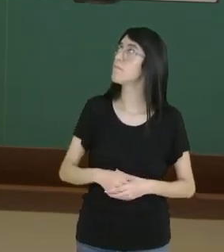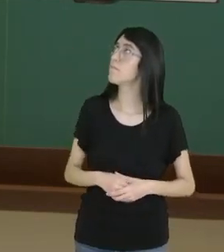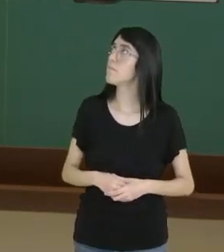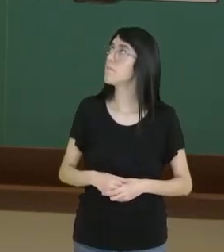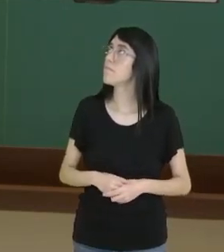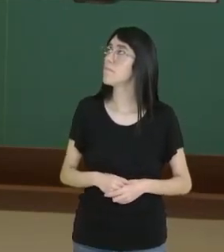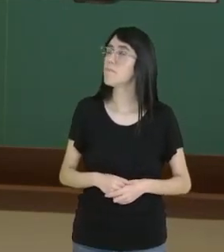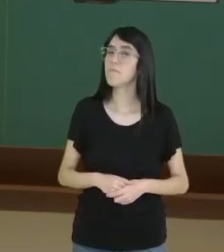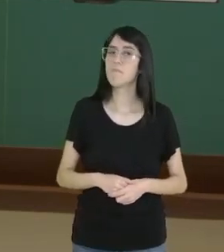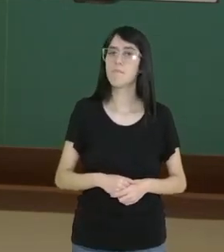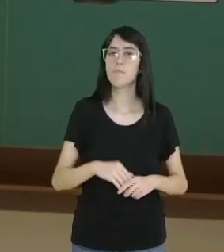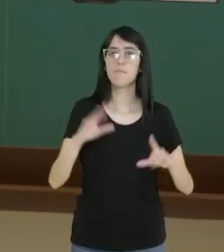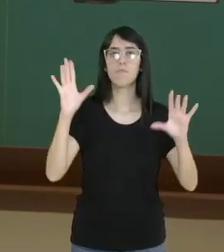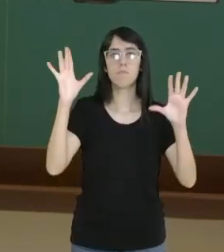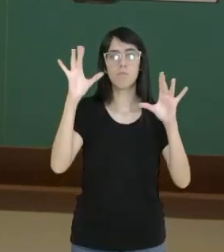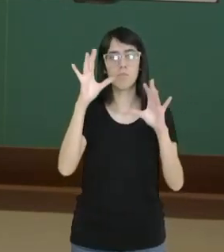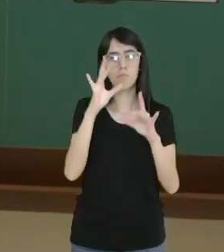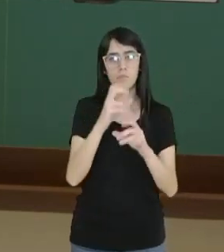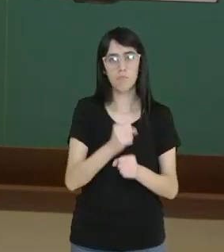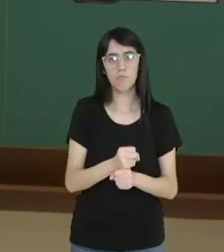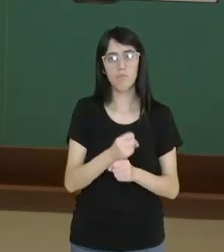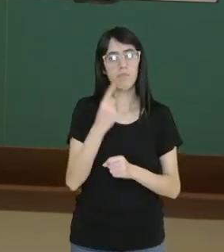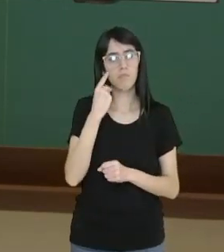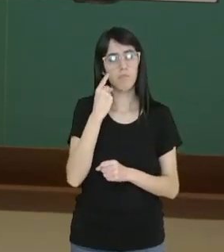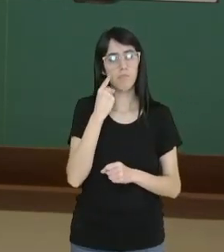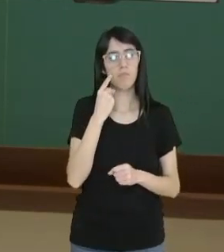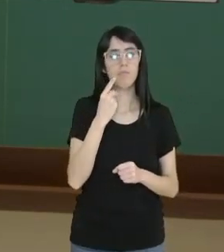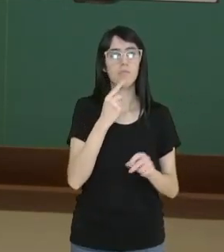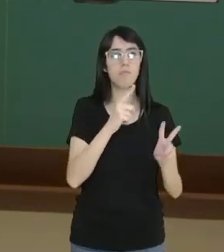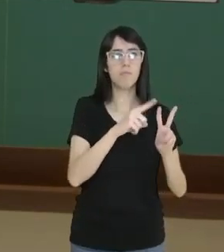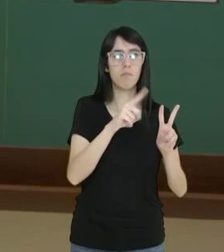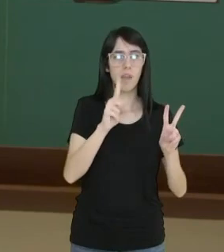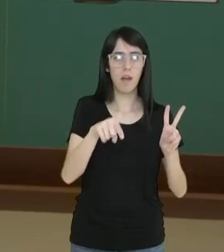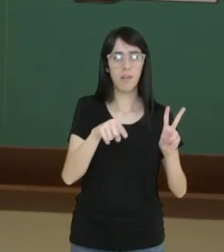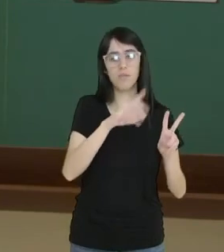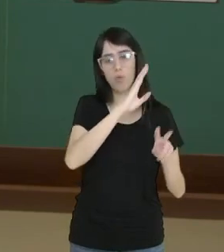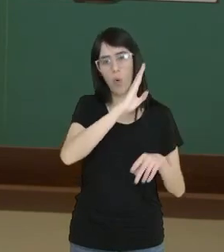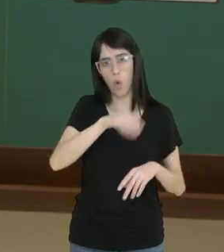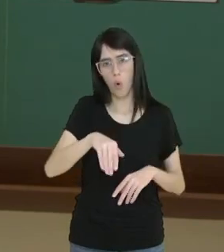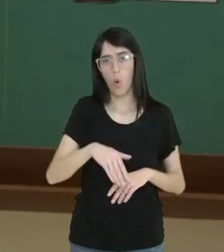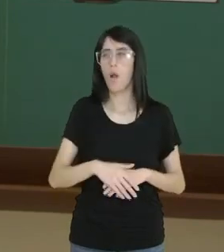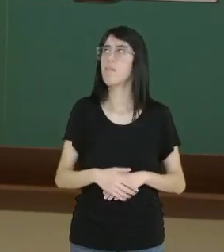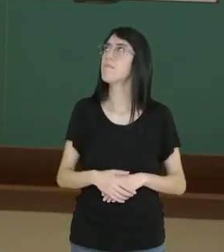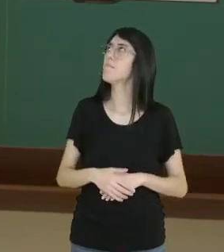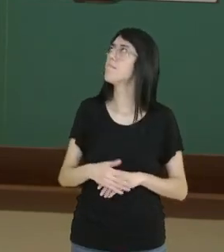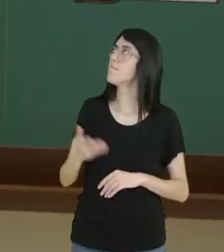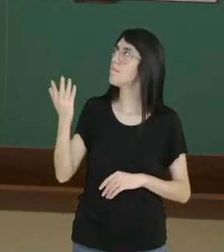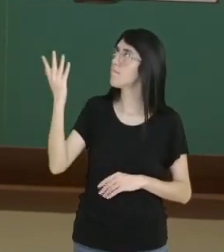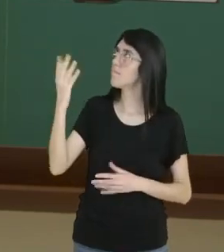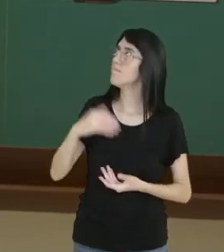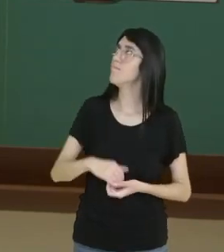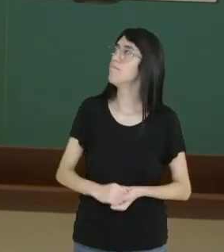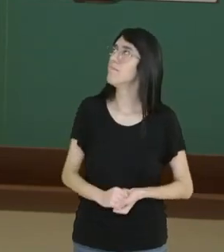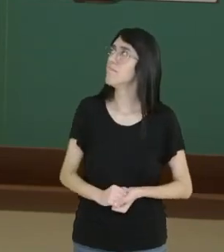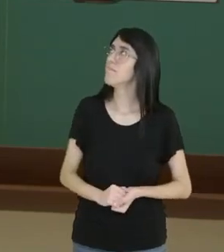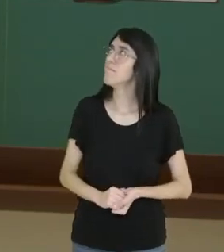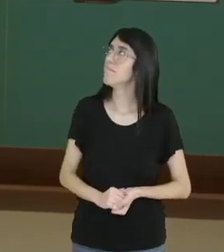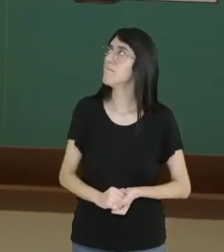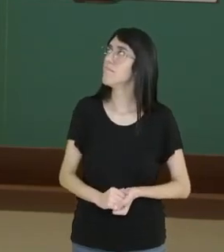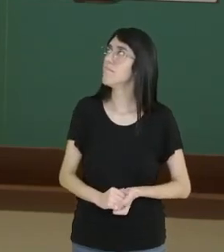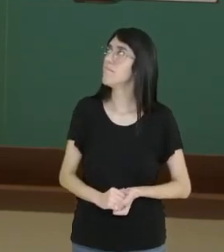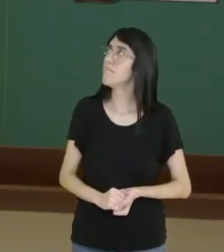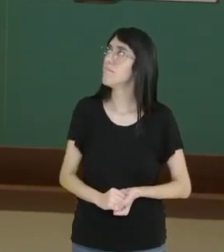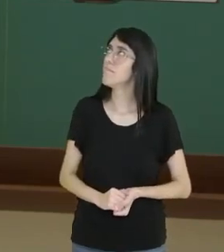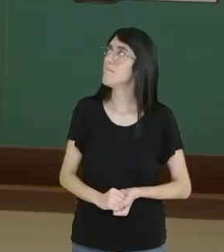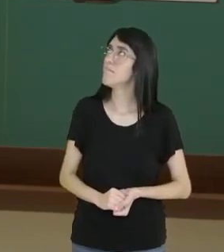de 34, você corta a raiz com o quadrado, dá só o 34. 5 ao quadrado, 25, h ao quadrado. Passa 25